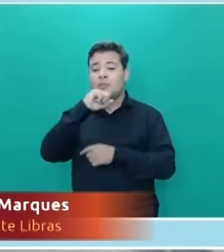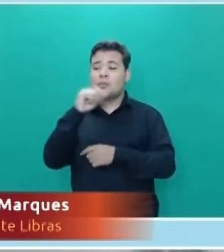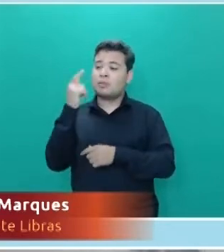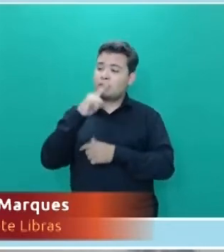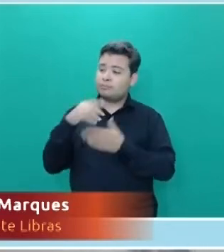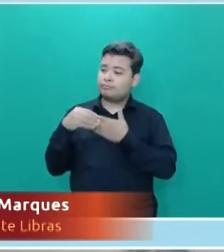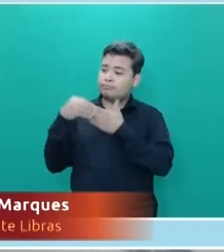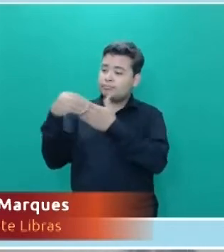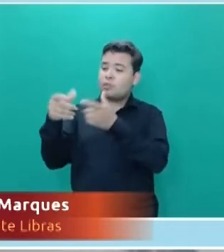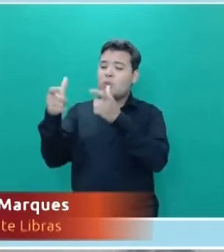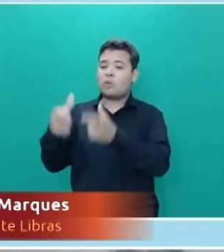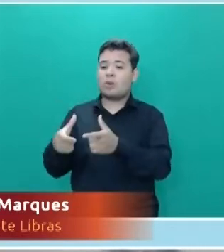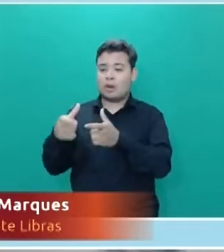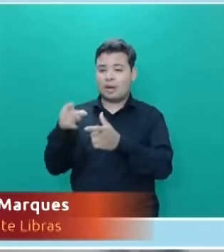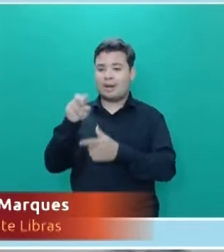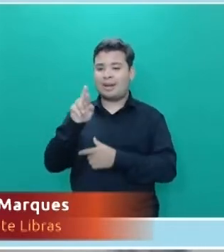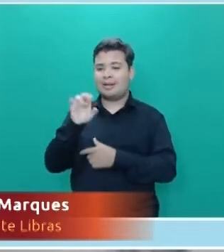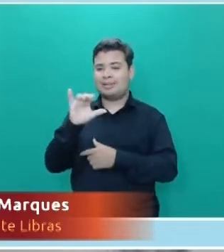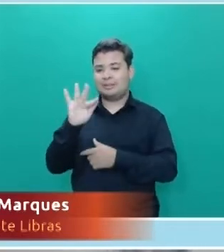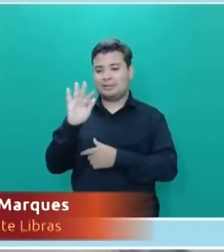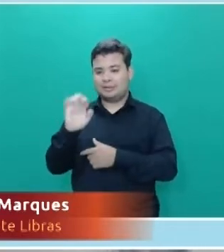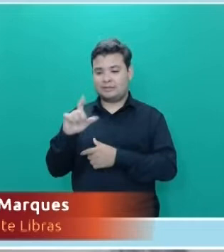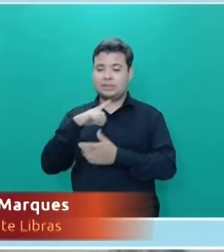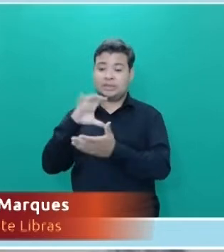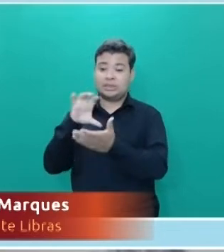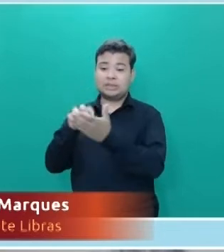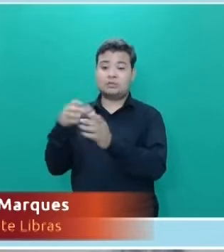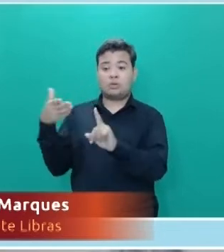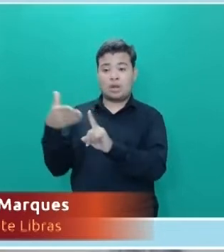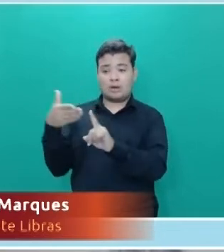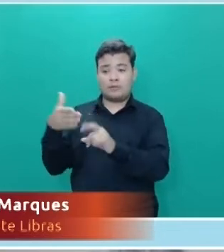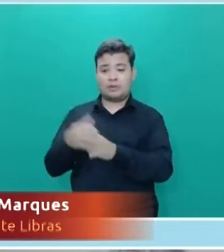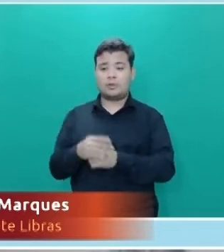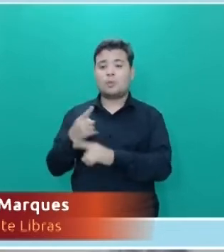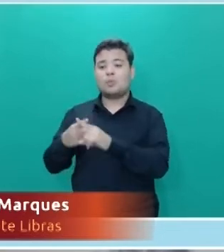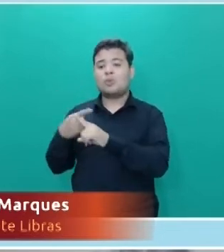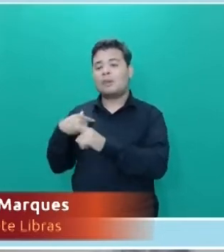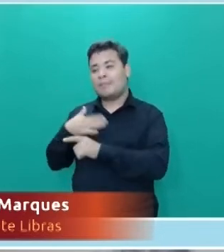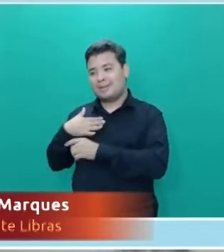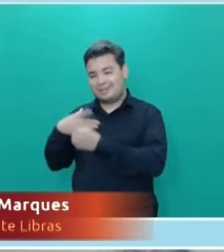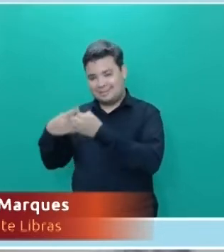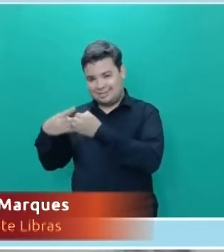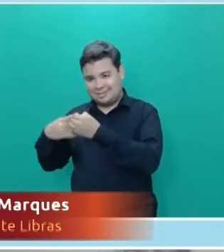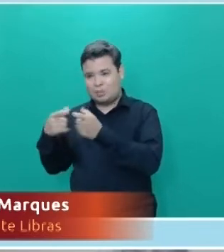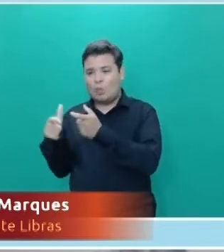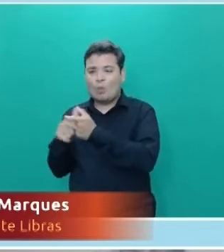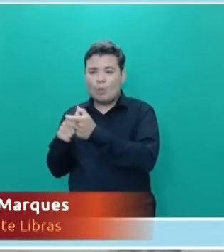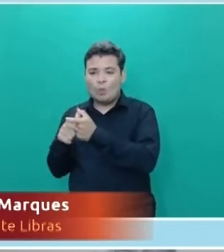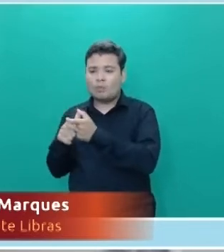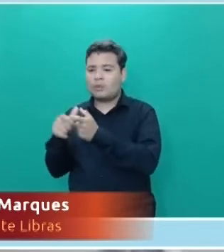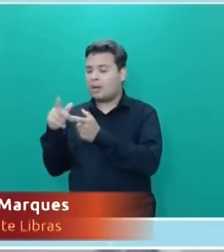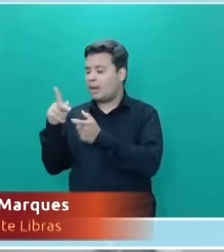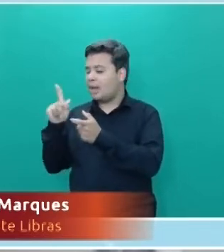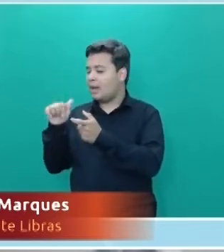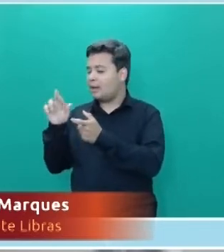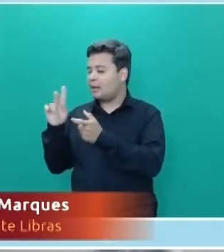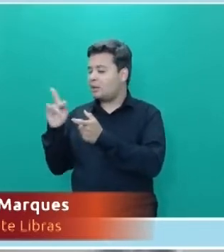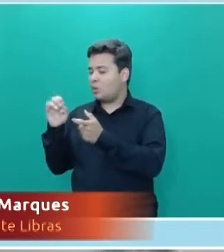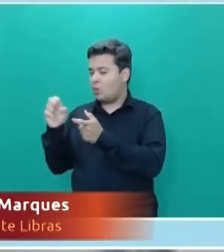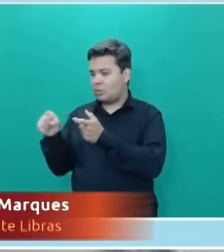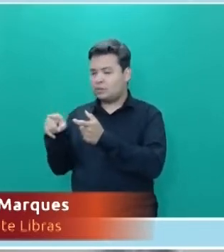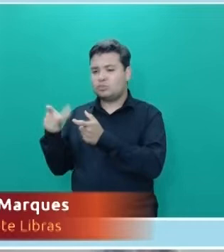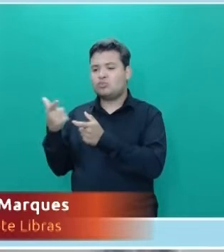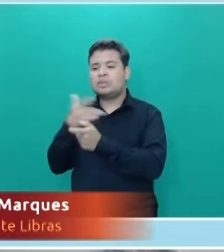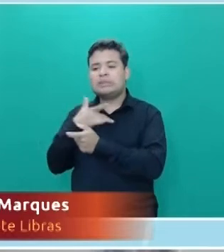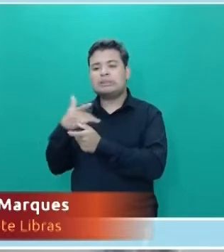Recife. Garanhuns, naquela época, era uma cidade muito pequena, não tinha muito serviço de saúde, então ela precisou me levar